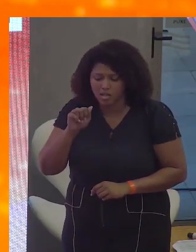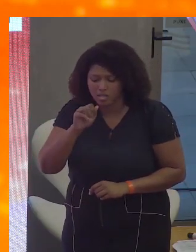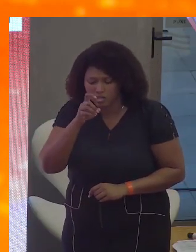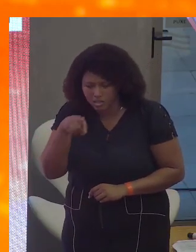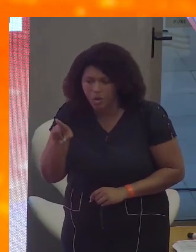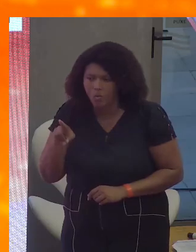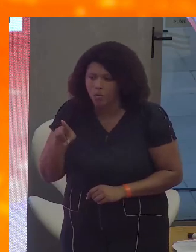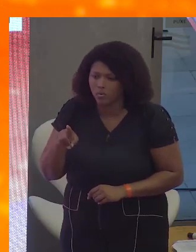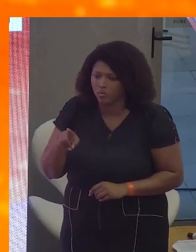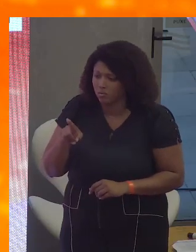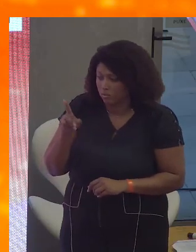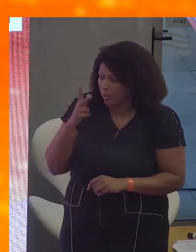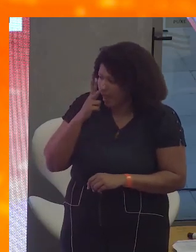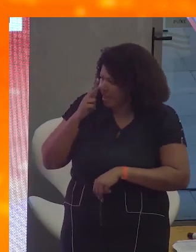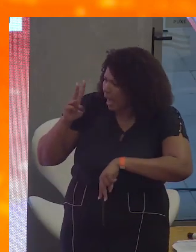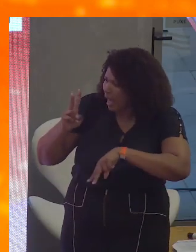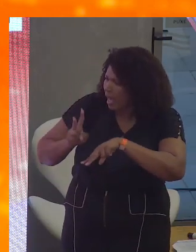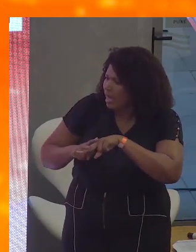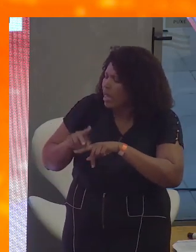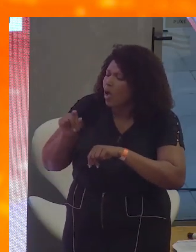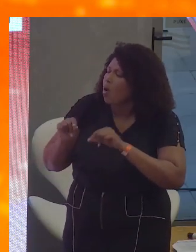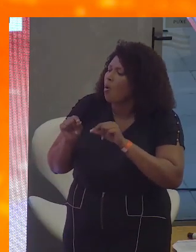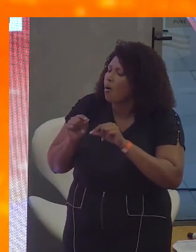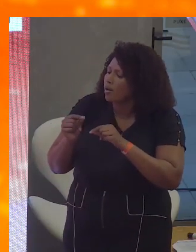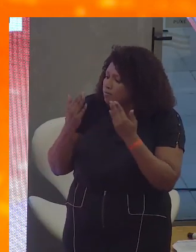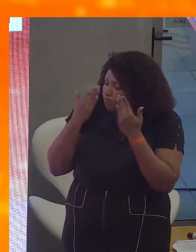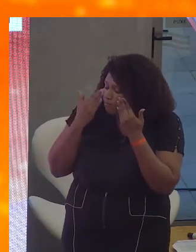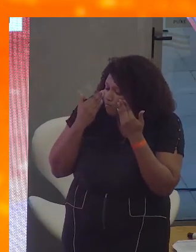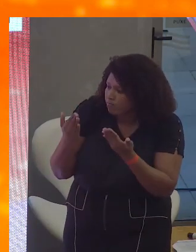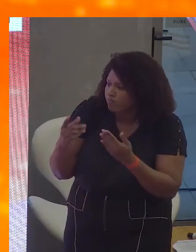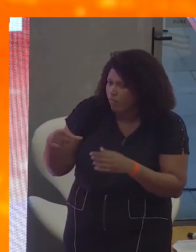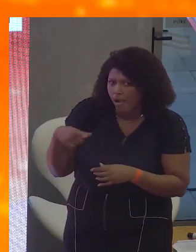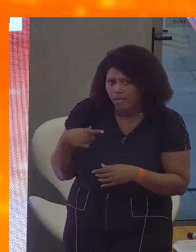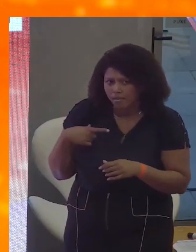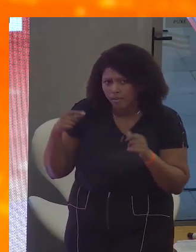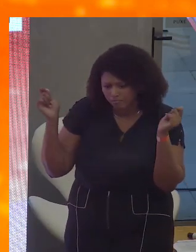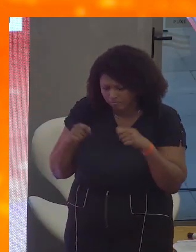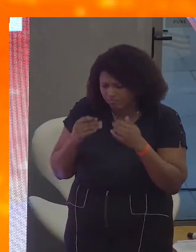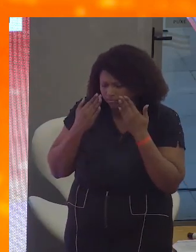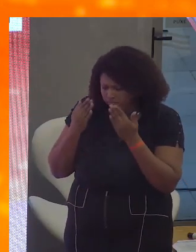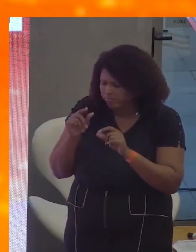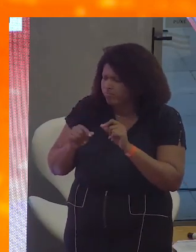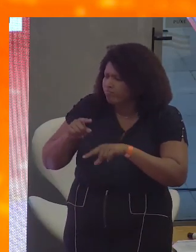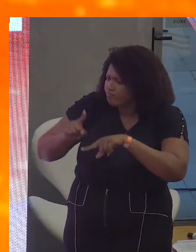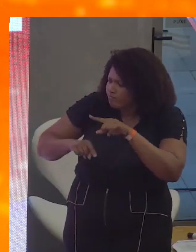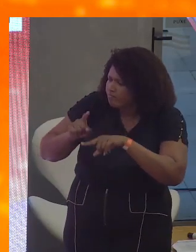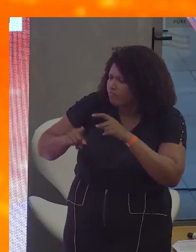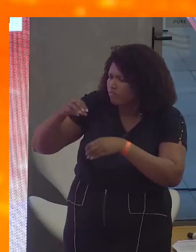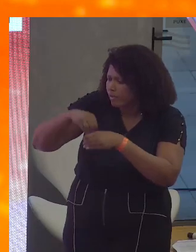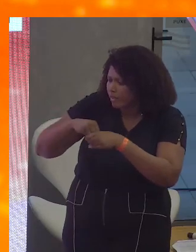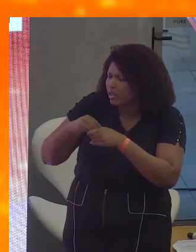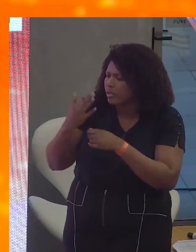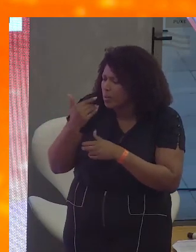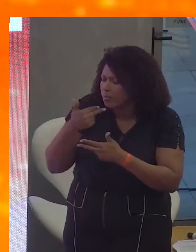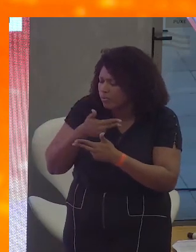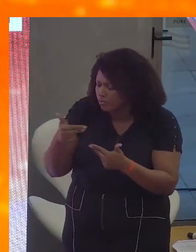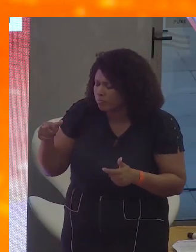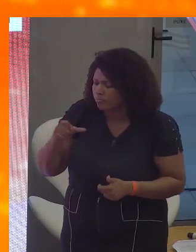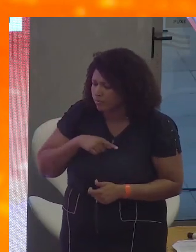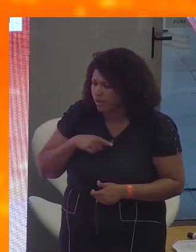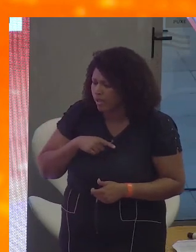dessa cadeia, que é a presença de substâncias bioativas em suplementos alimentares. A